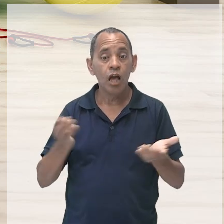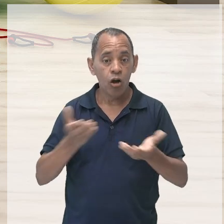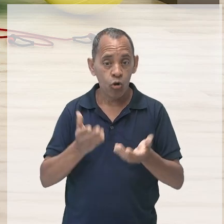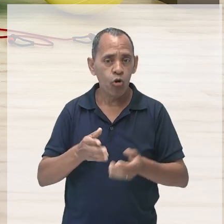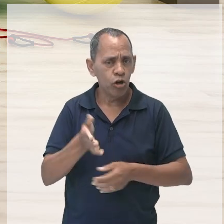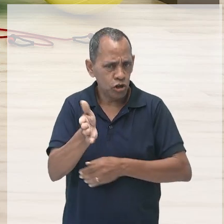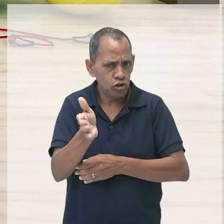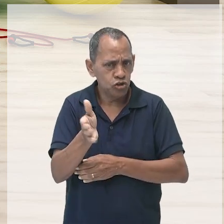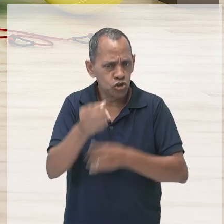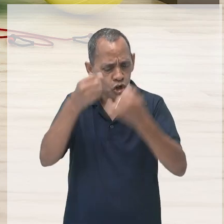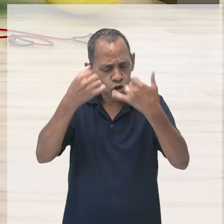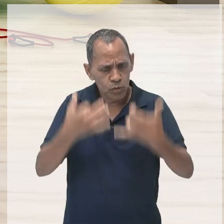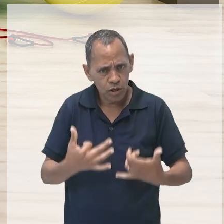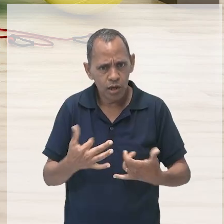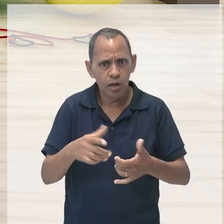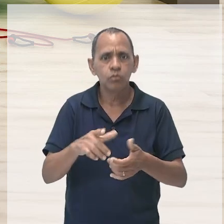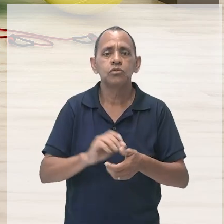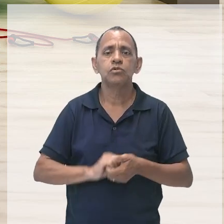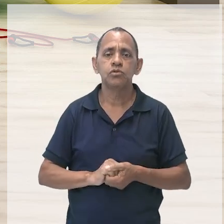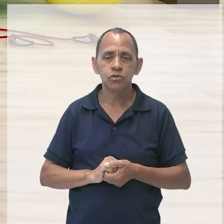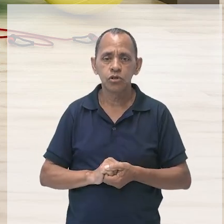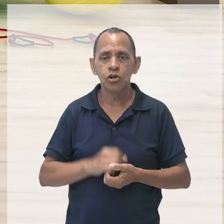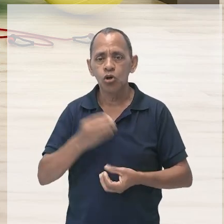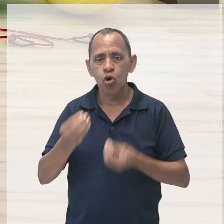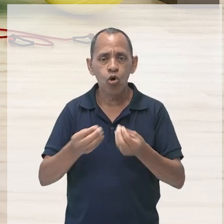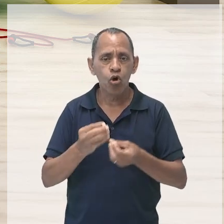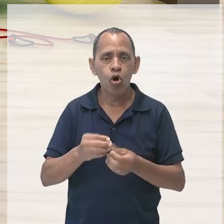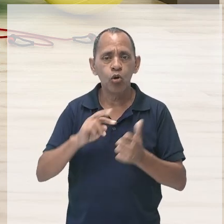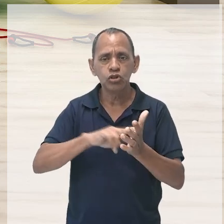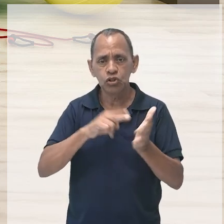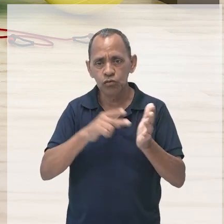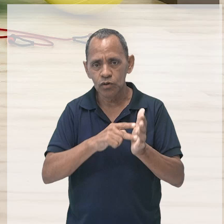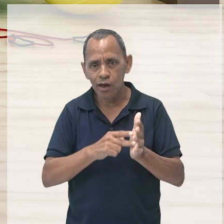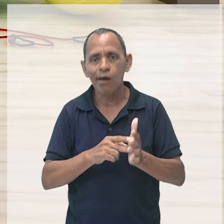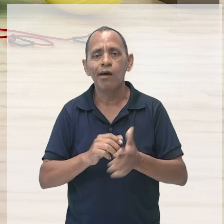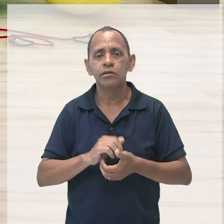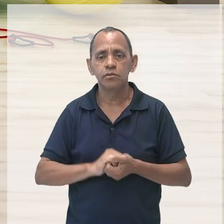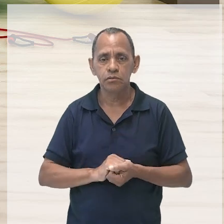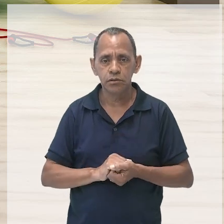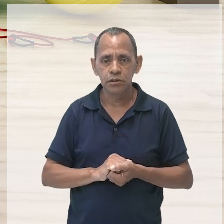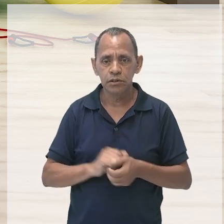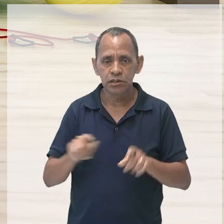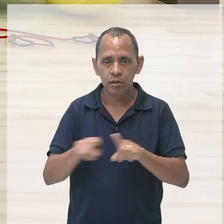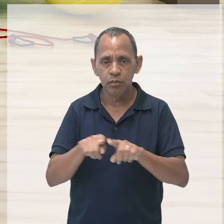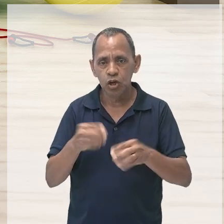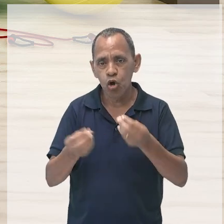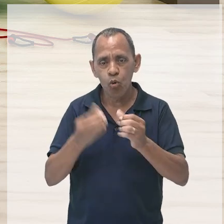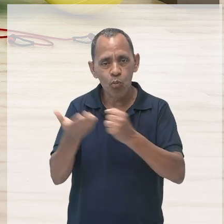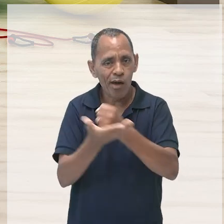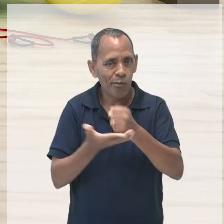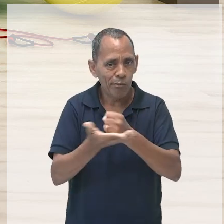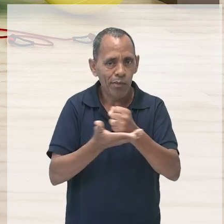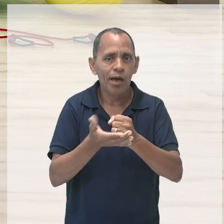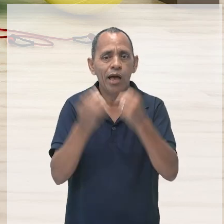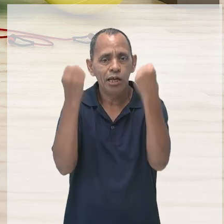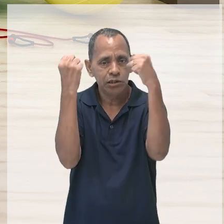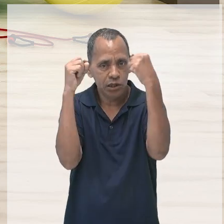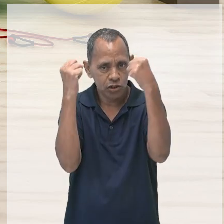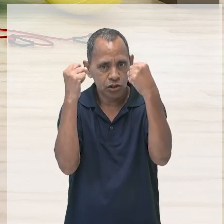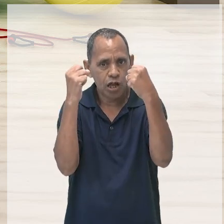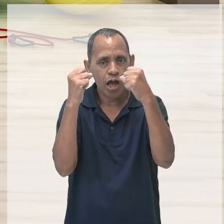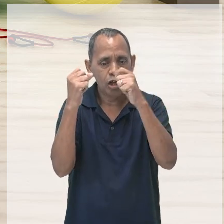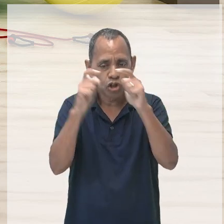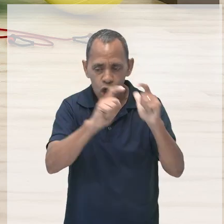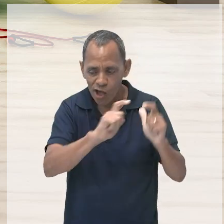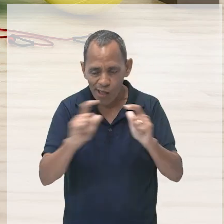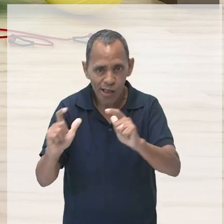ali o que é ginástica de condicionamento físico e a gente sabe que ela é ali a base para a nossa ginástica localizada,